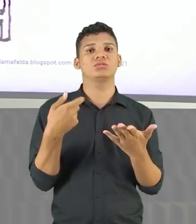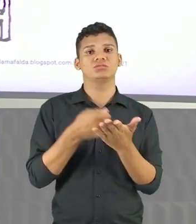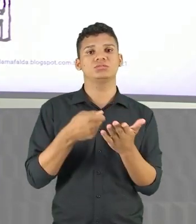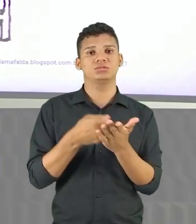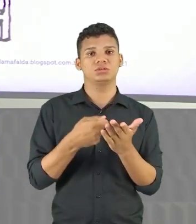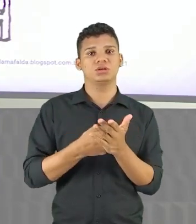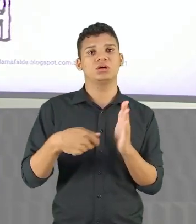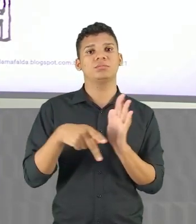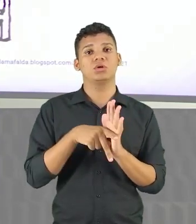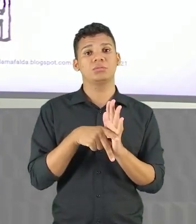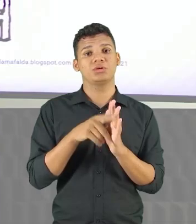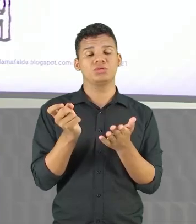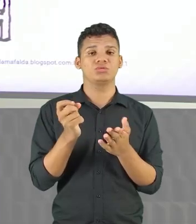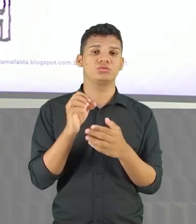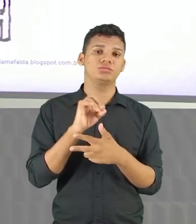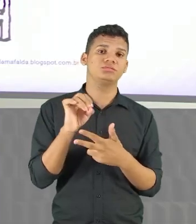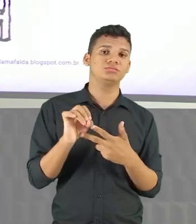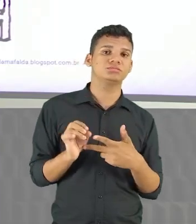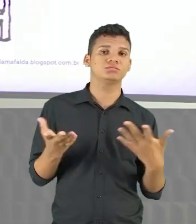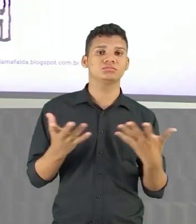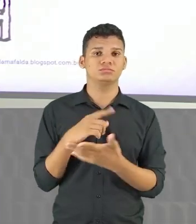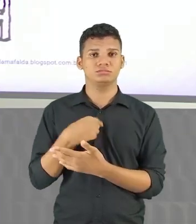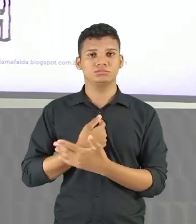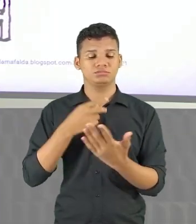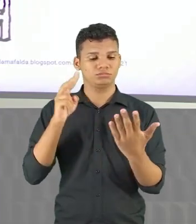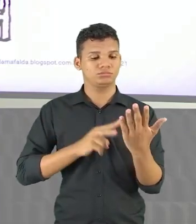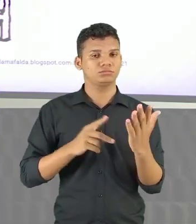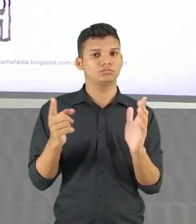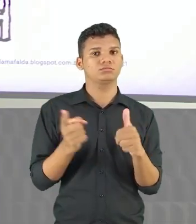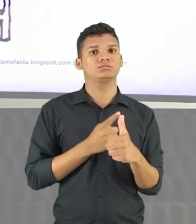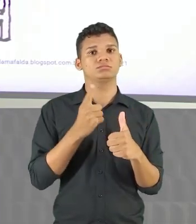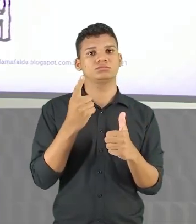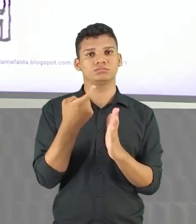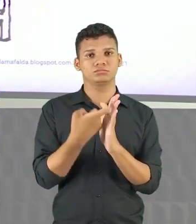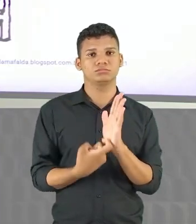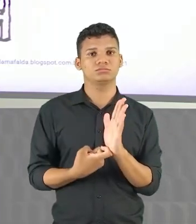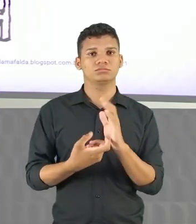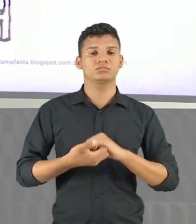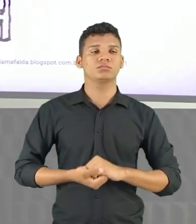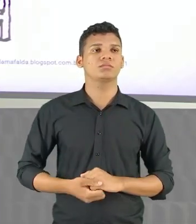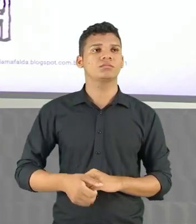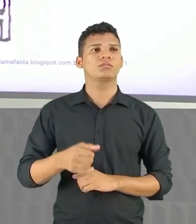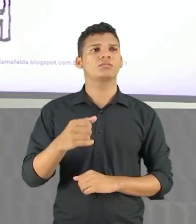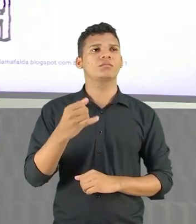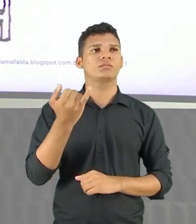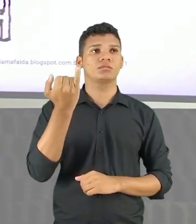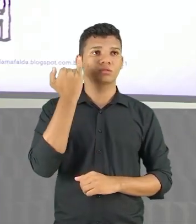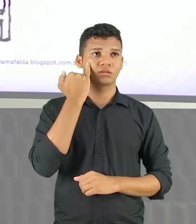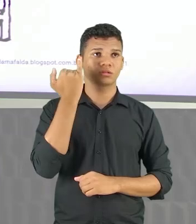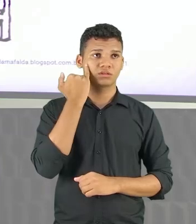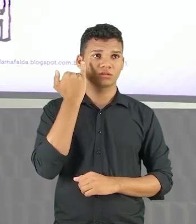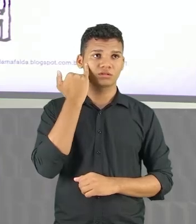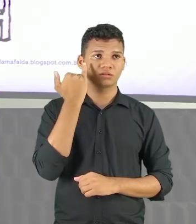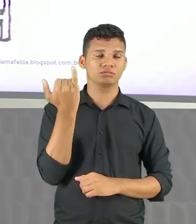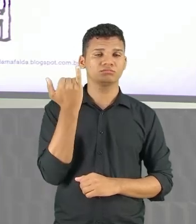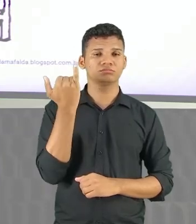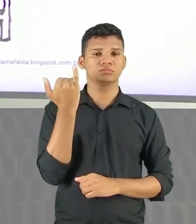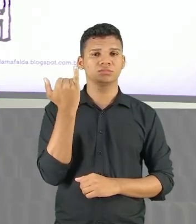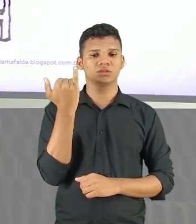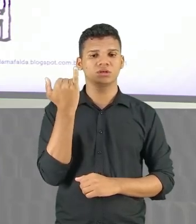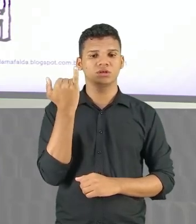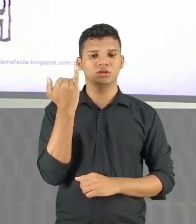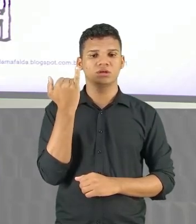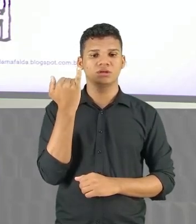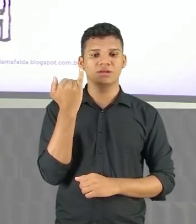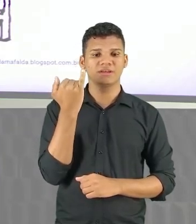nesta questão do Enem. Aí aqui a gente vai ler esse primeiro texto. A preguiça é a mãe de todos os vícios. Primeira coisa, a gente